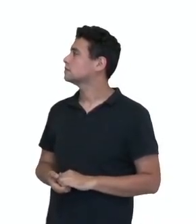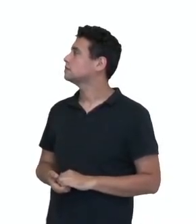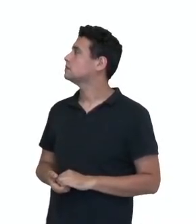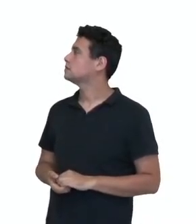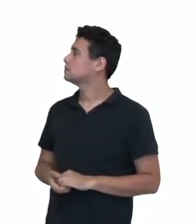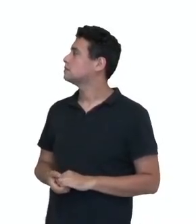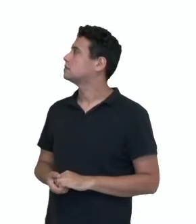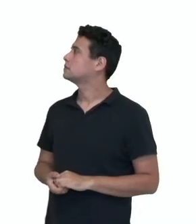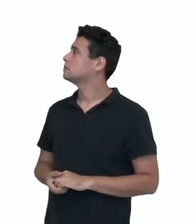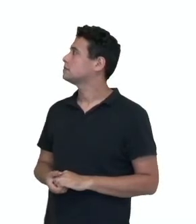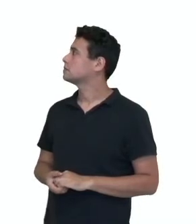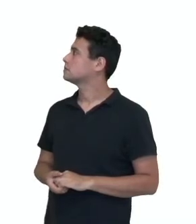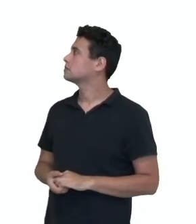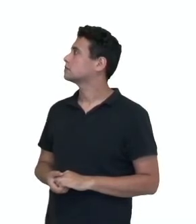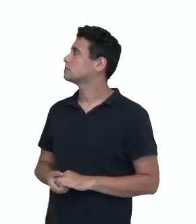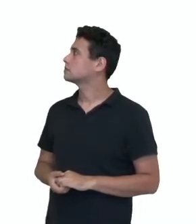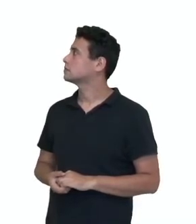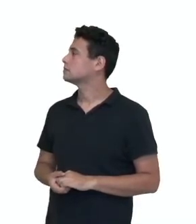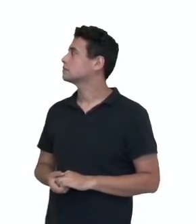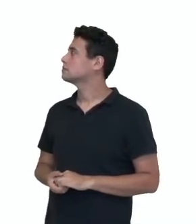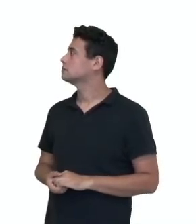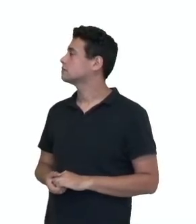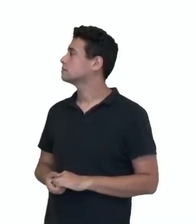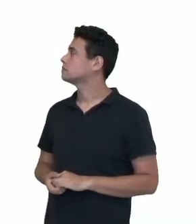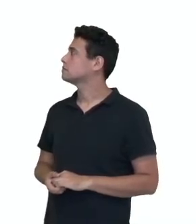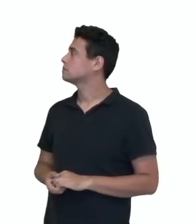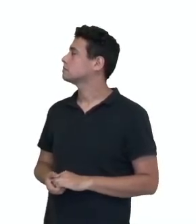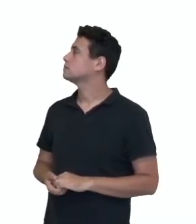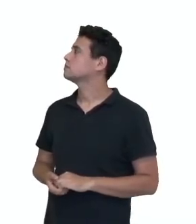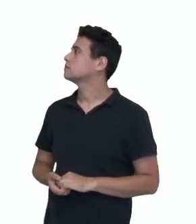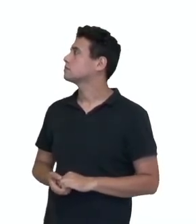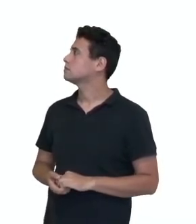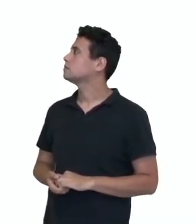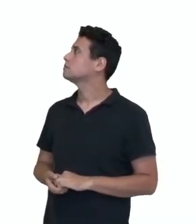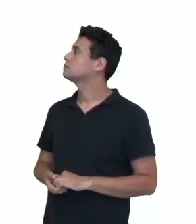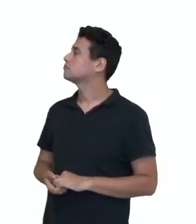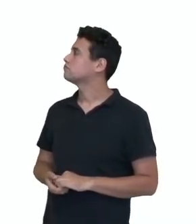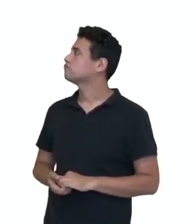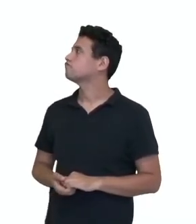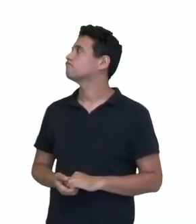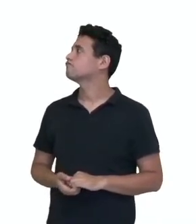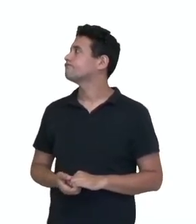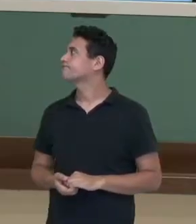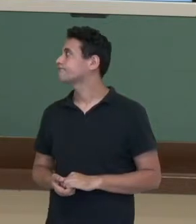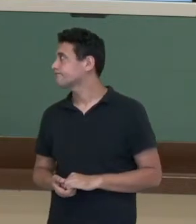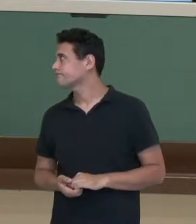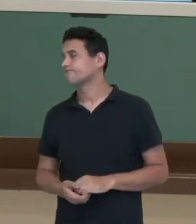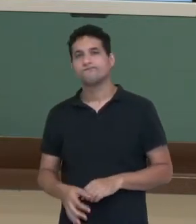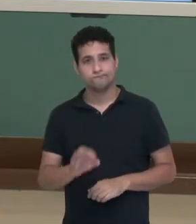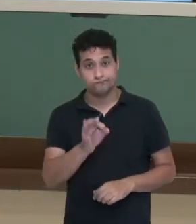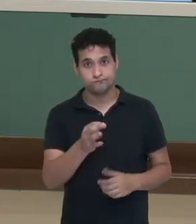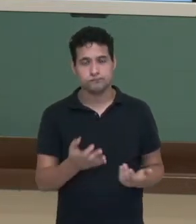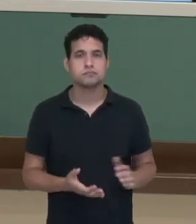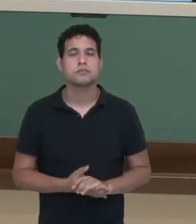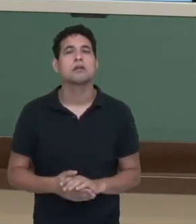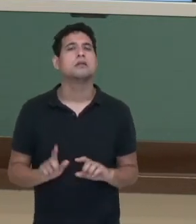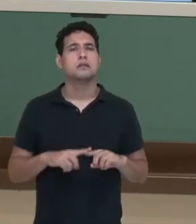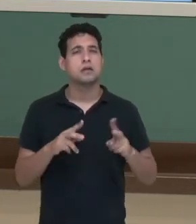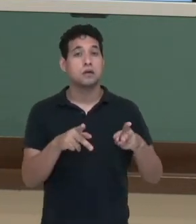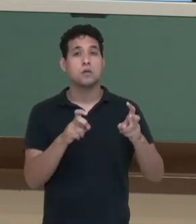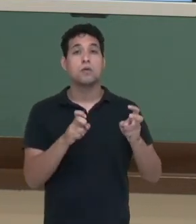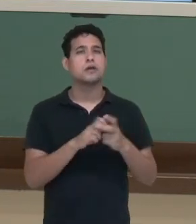chuviscar, nevar, o relâmpago, né? Relampejar e trovejar, certo? Vamos